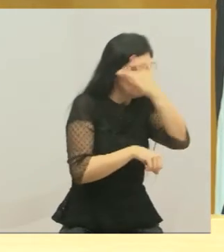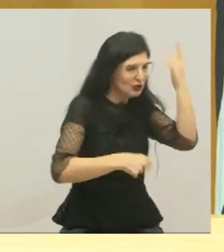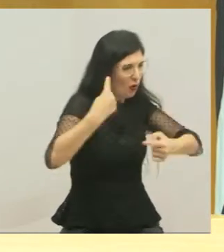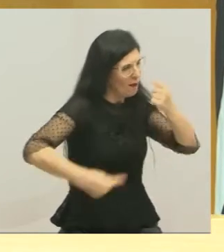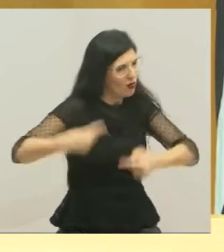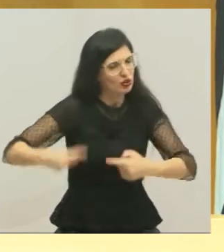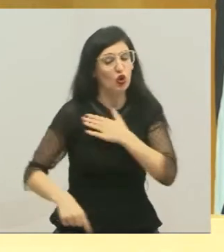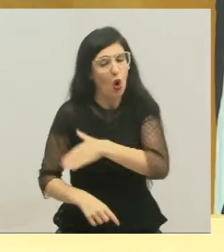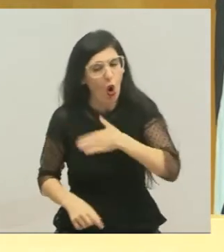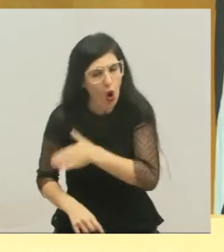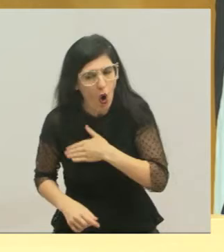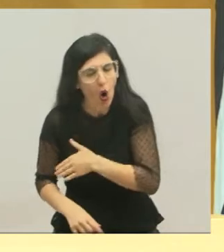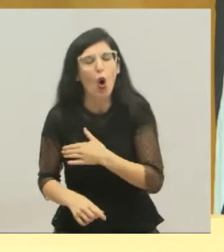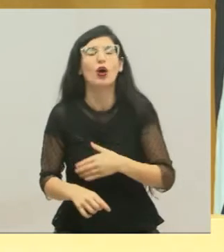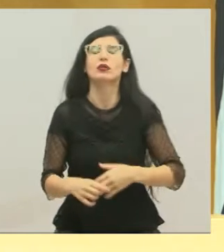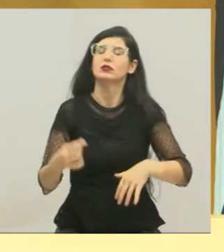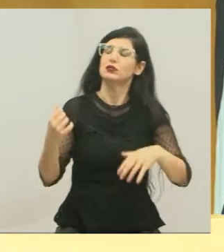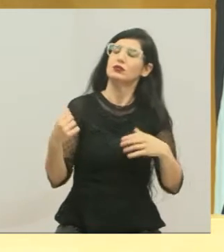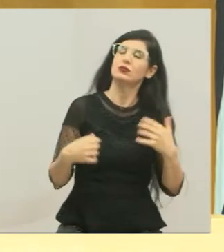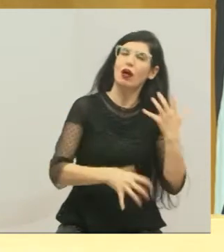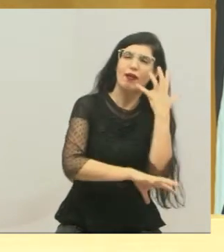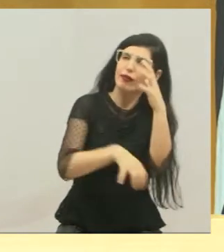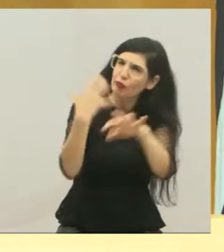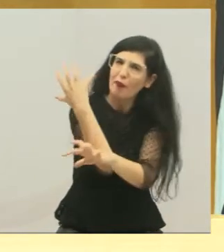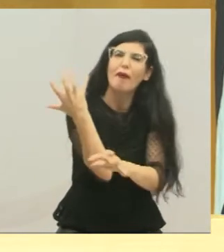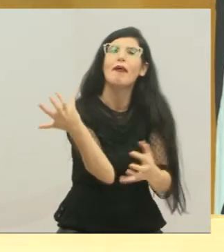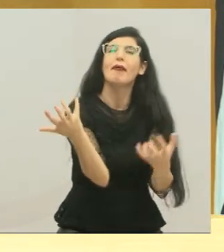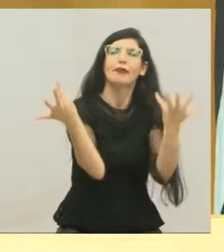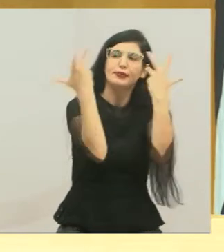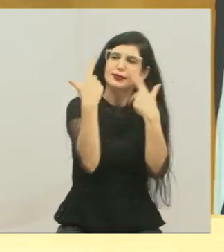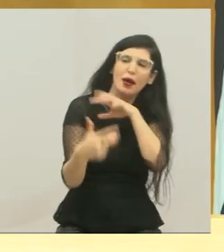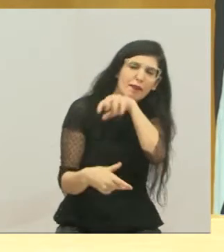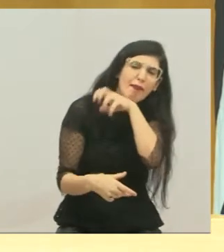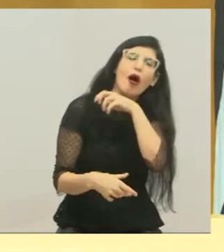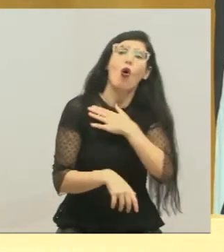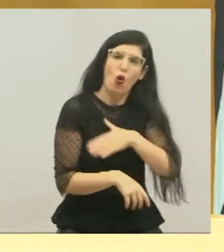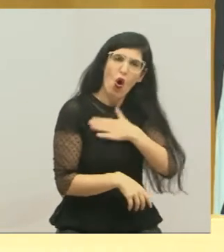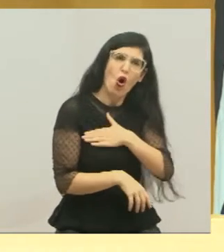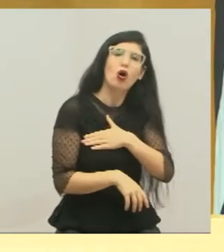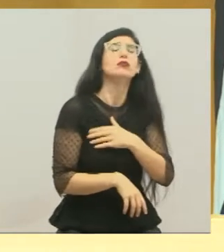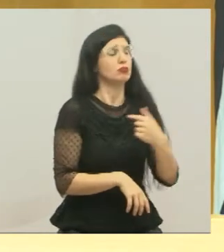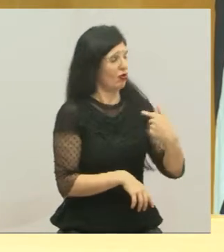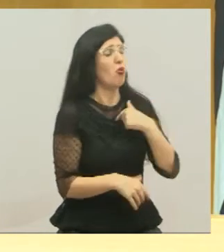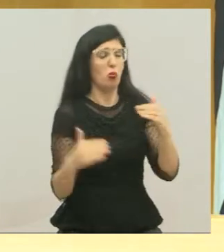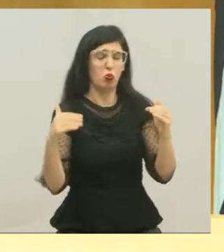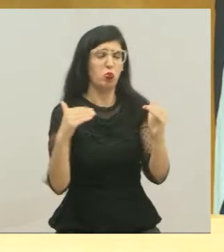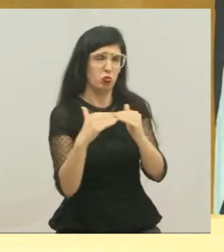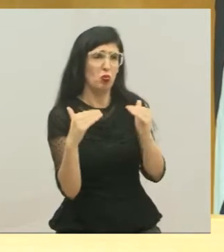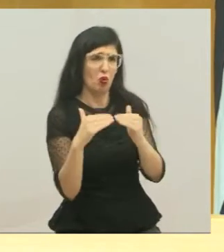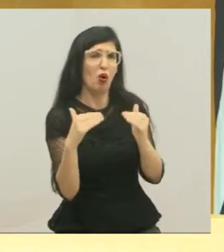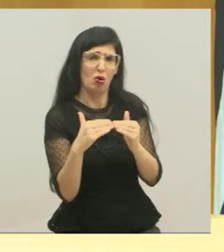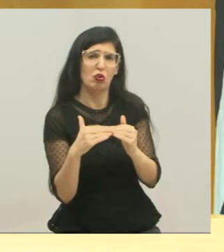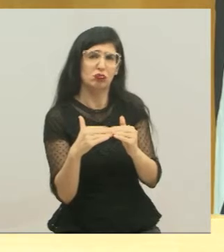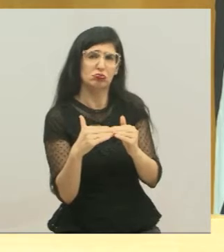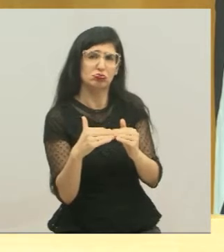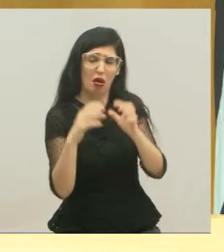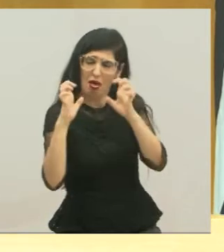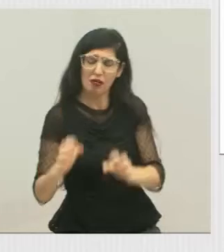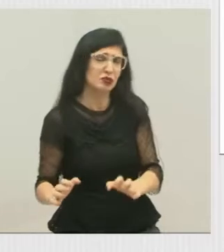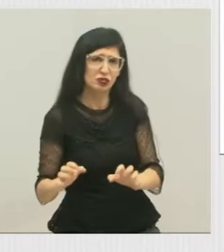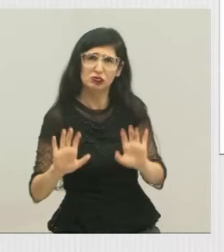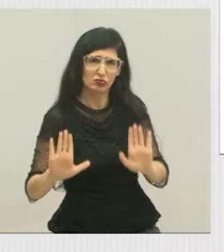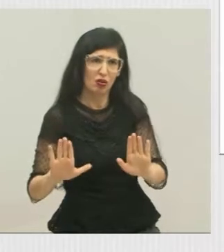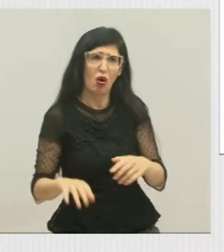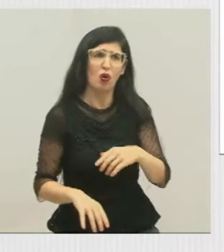Independente se eu votei nele ou não se eu votei eu vou falar do mesmo jeito se eu não vou ter vou falar do mesmo jeito primeiro slide por